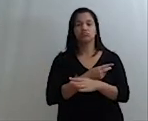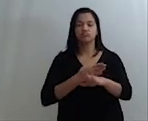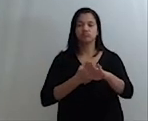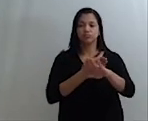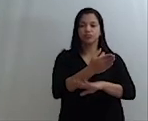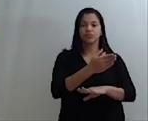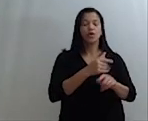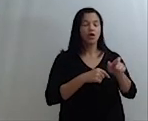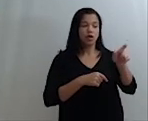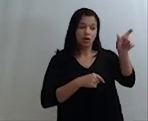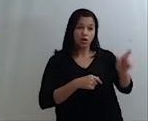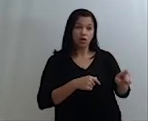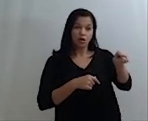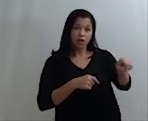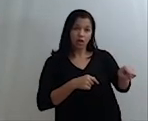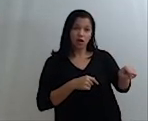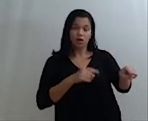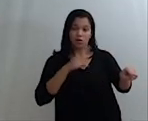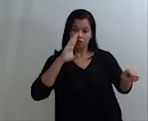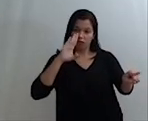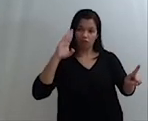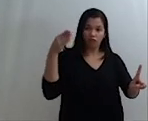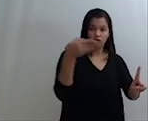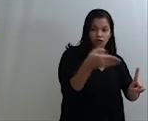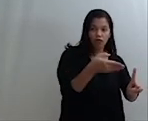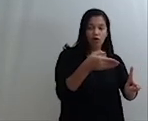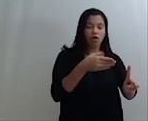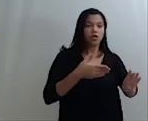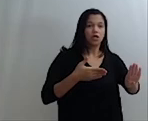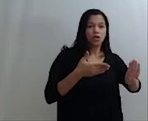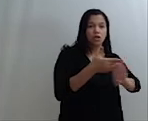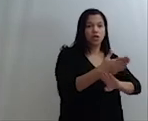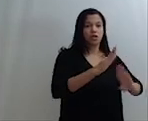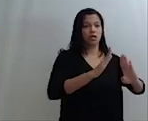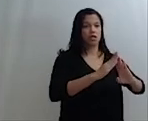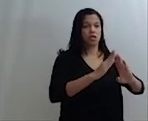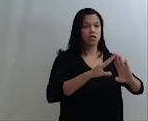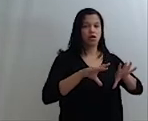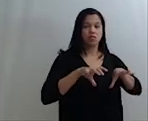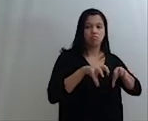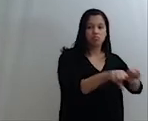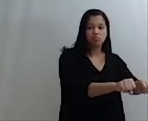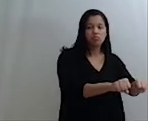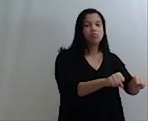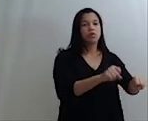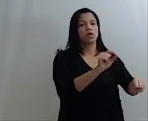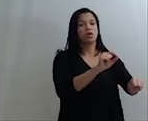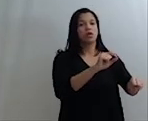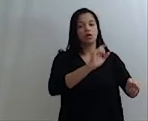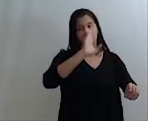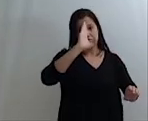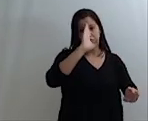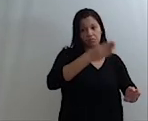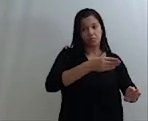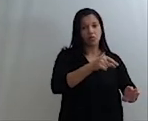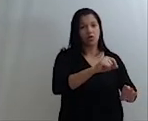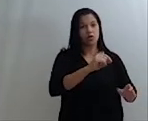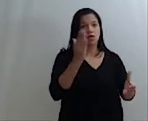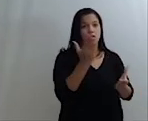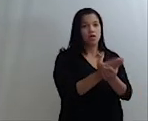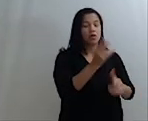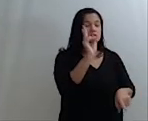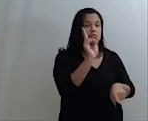paciente e a busca apreensão também na sua residência quando do cumprimento do mandado de prisão temporária